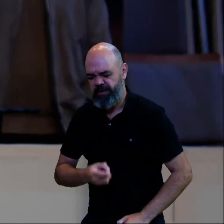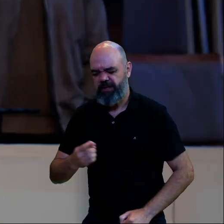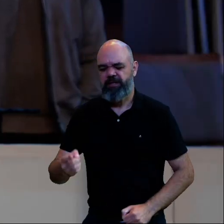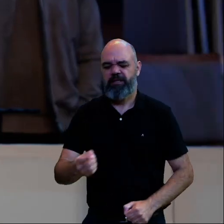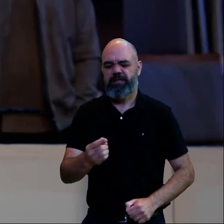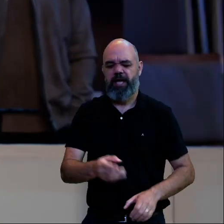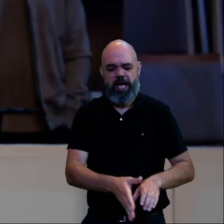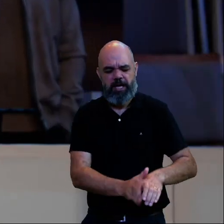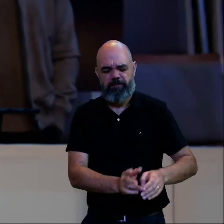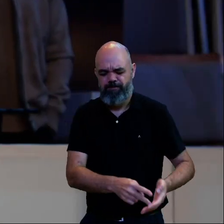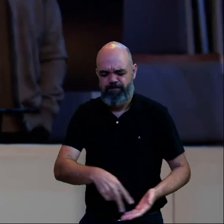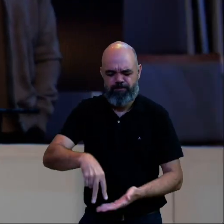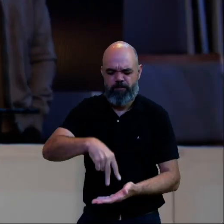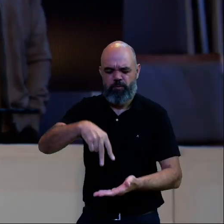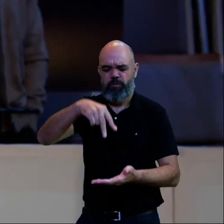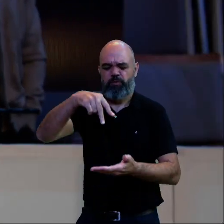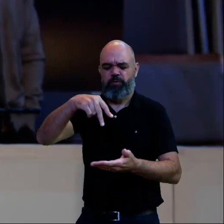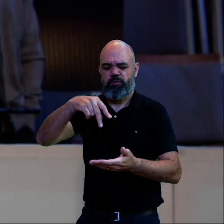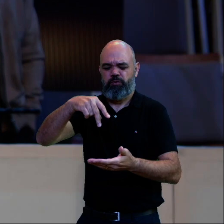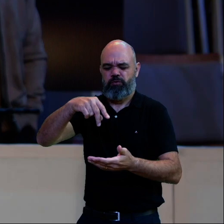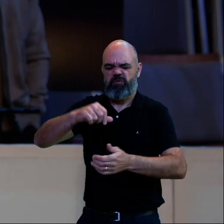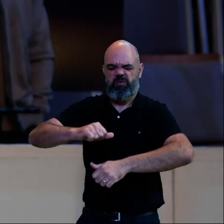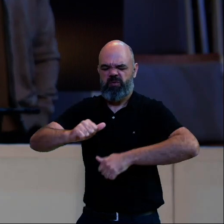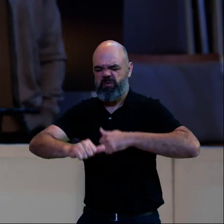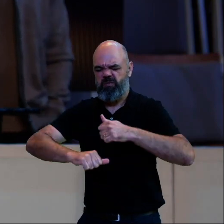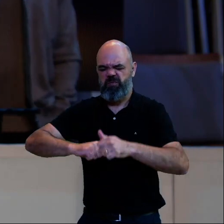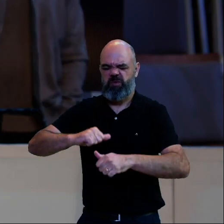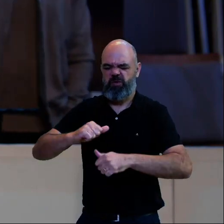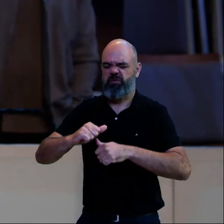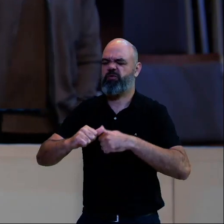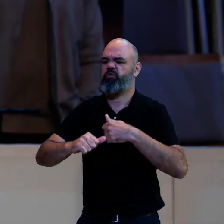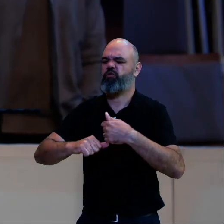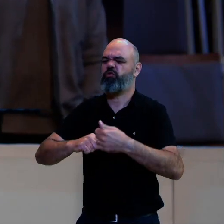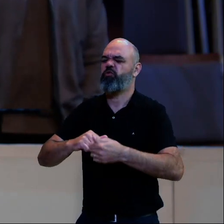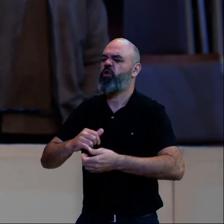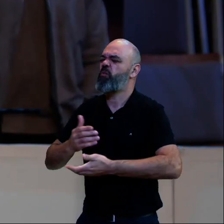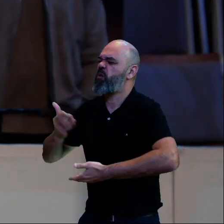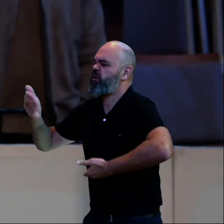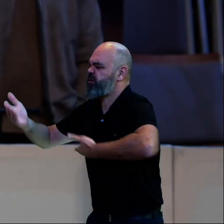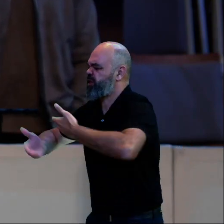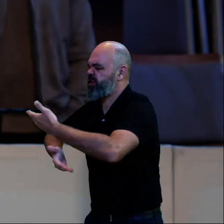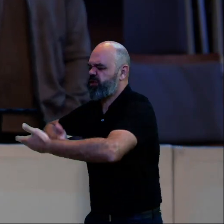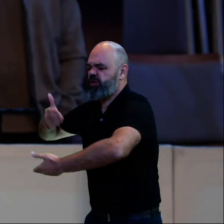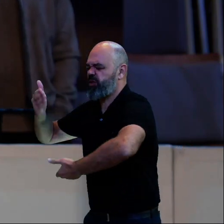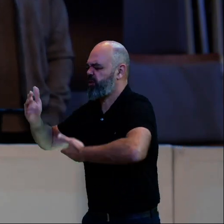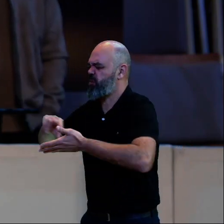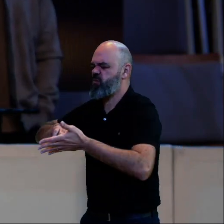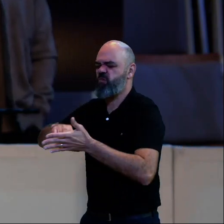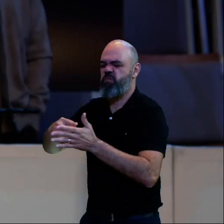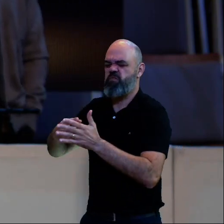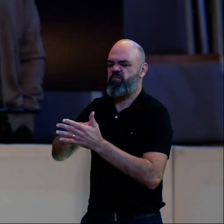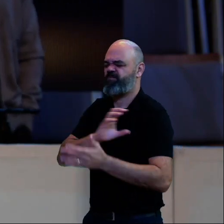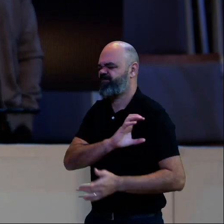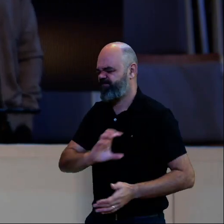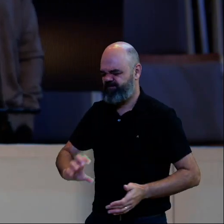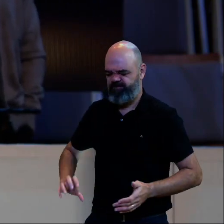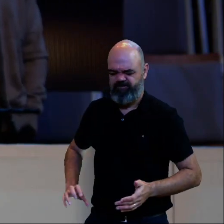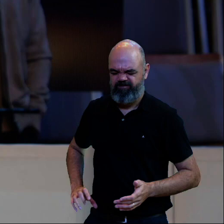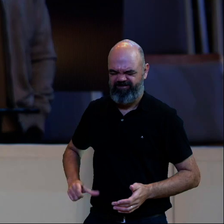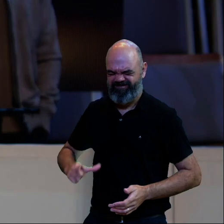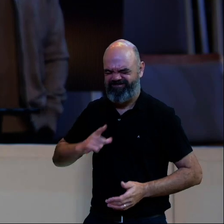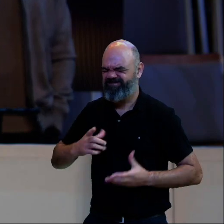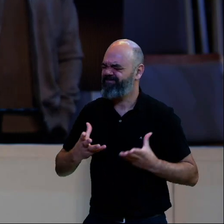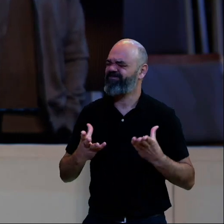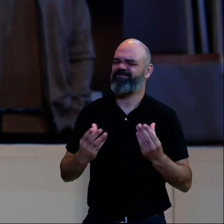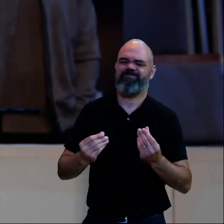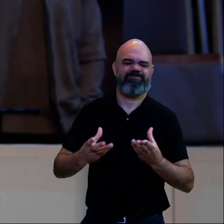o relacionamento entre nós e Deus através de Cristo Jesus, nós já teríamos tantas coisas para agradecer